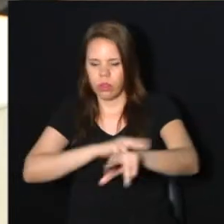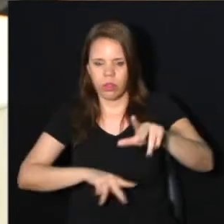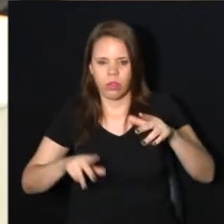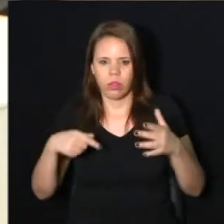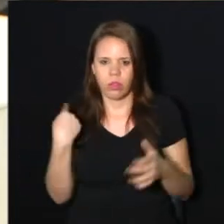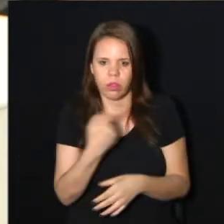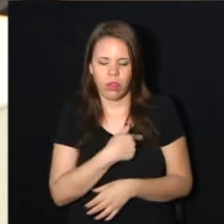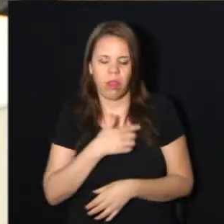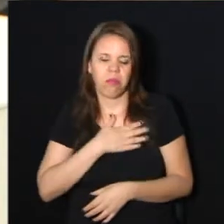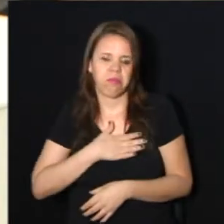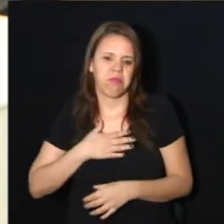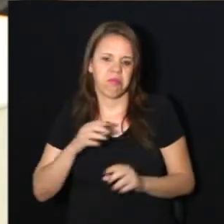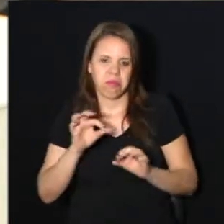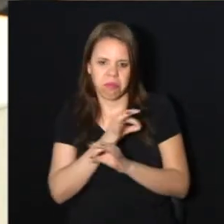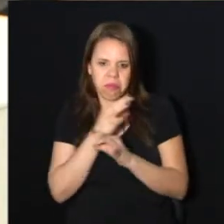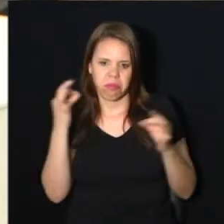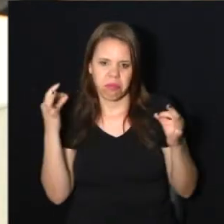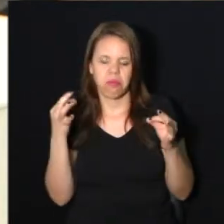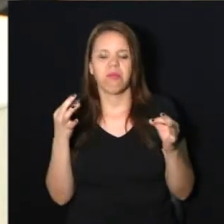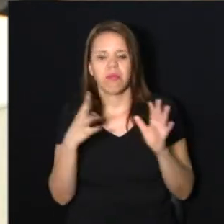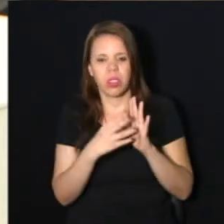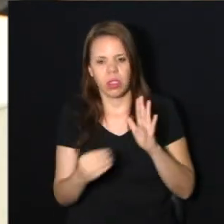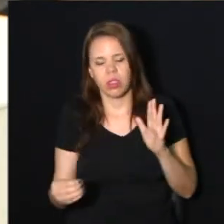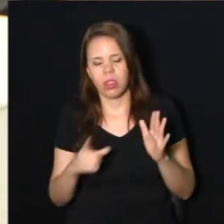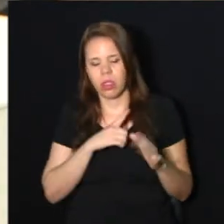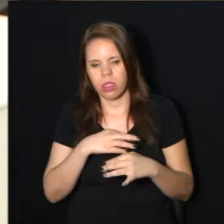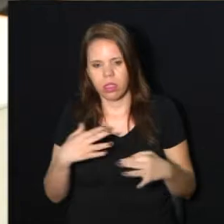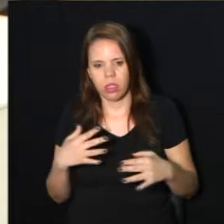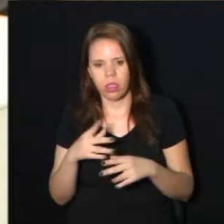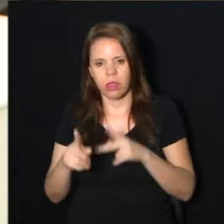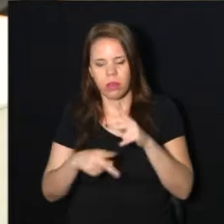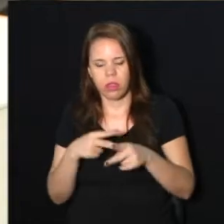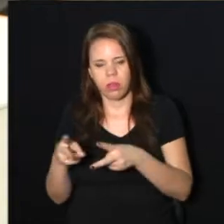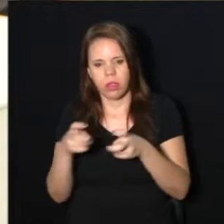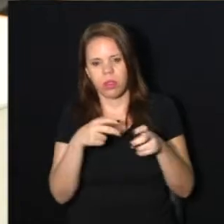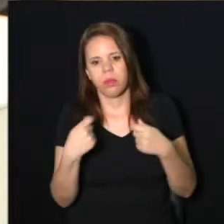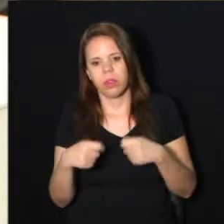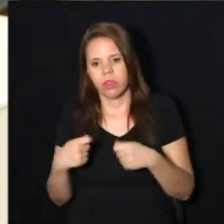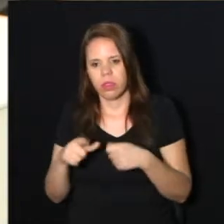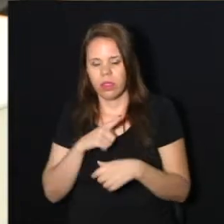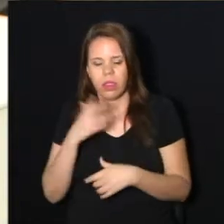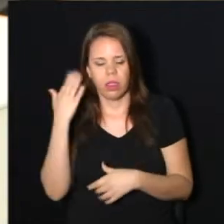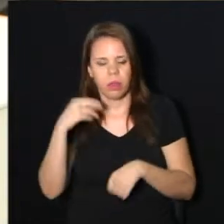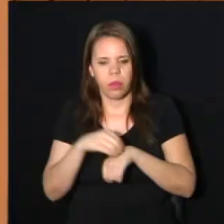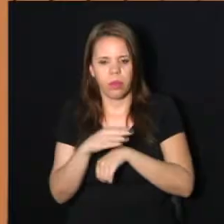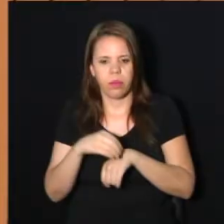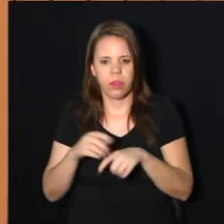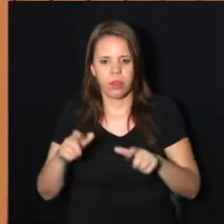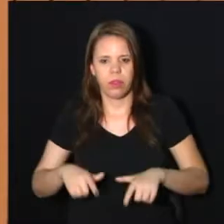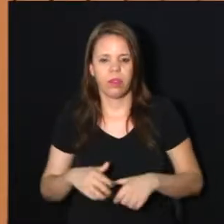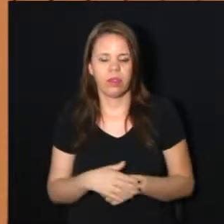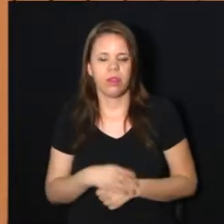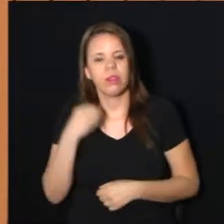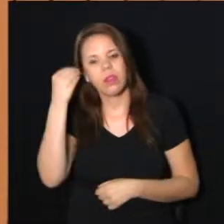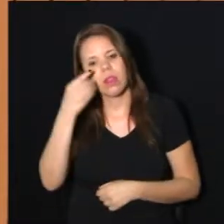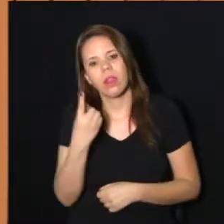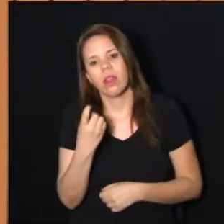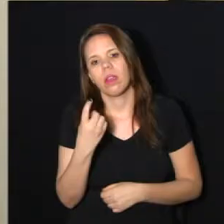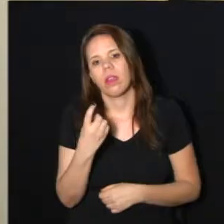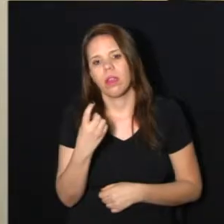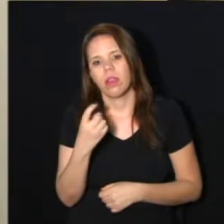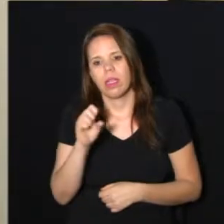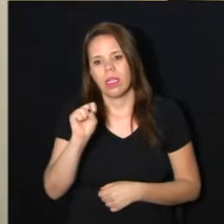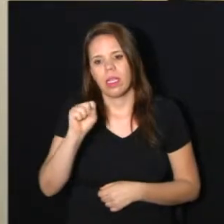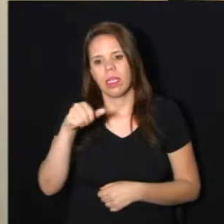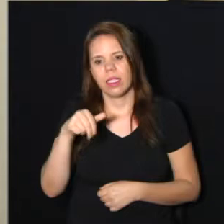para a gente é um mapa, é um espelho da cidade, das demandas, das necessidades que eles trazem para esse espaço. Experiência única para o